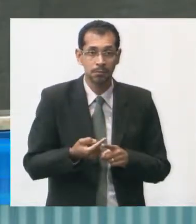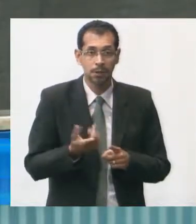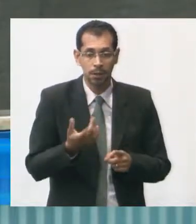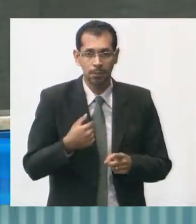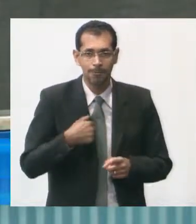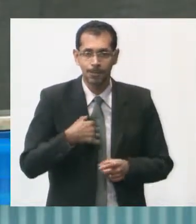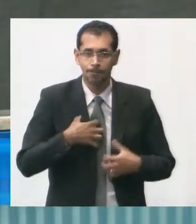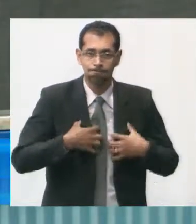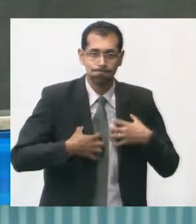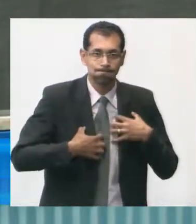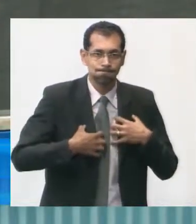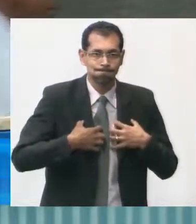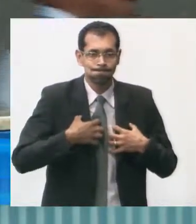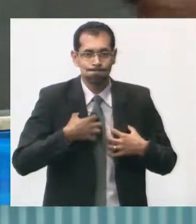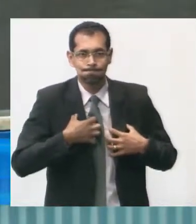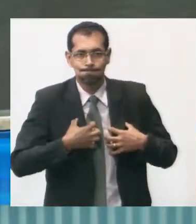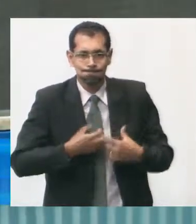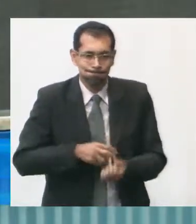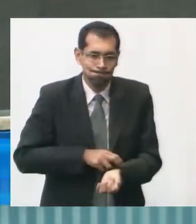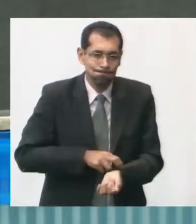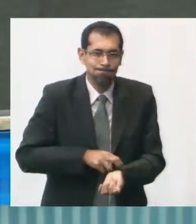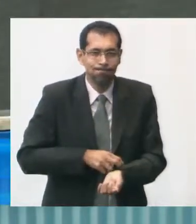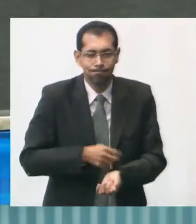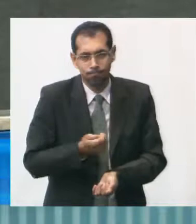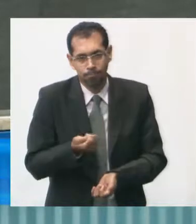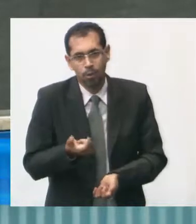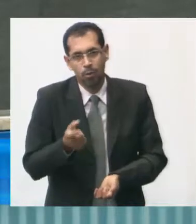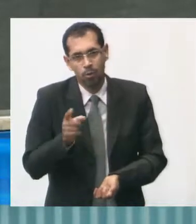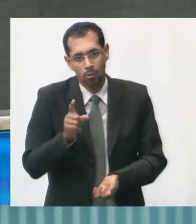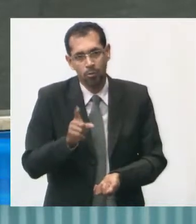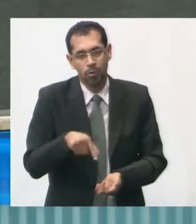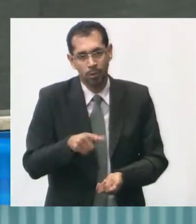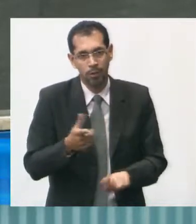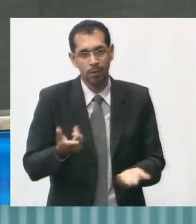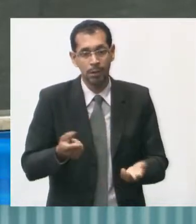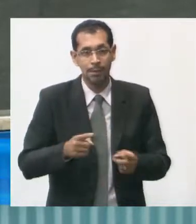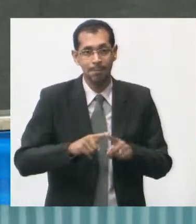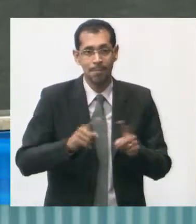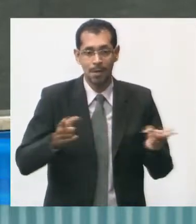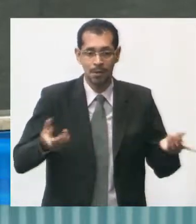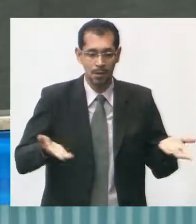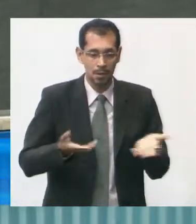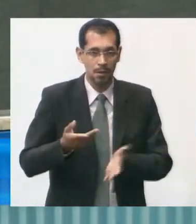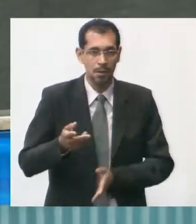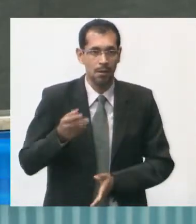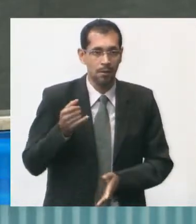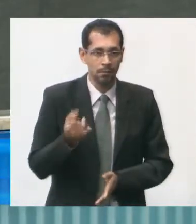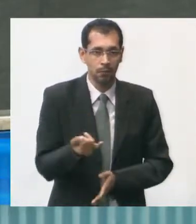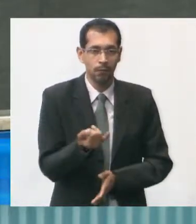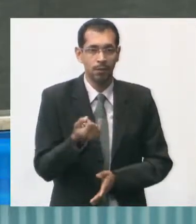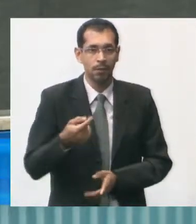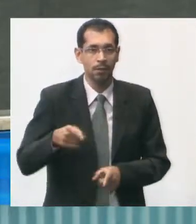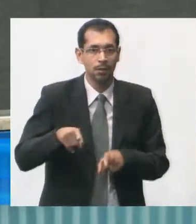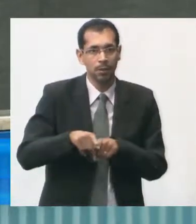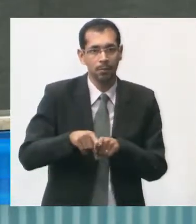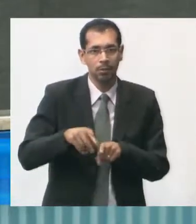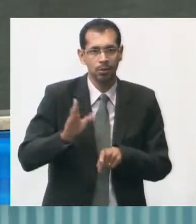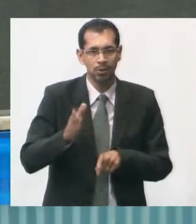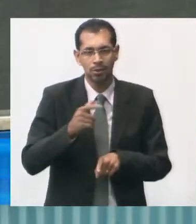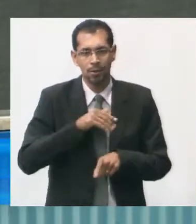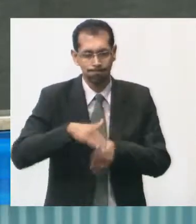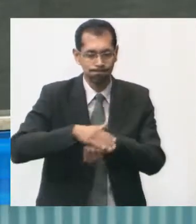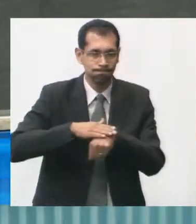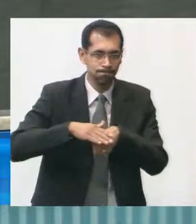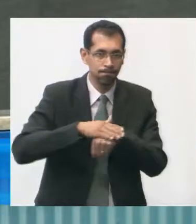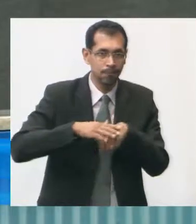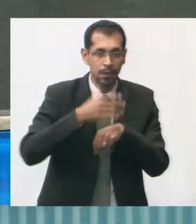um pouco exaltado aqui, mas quero aqui nesse momento falar que já estive lá com ele conversando